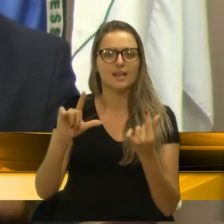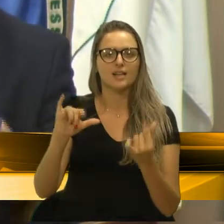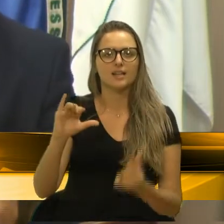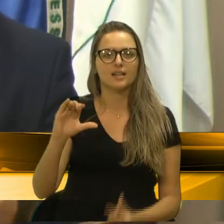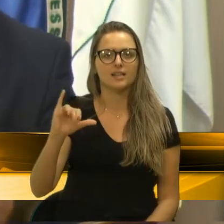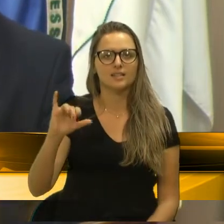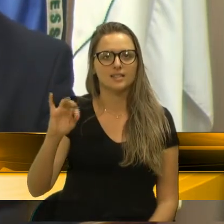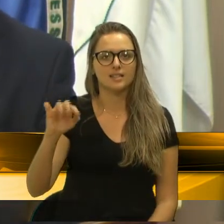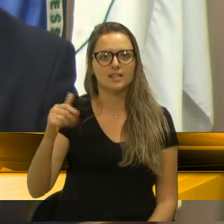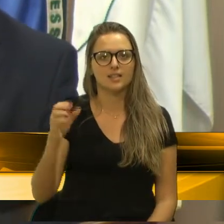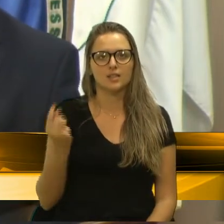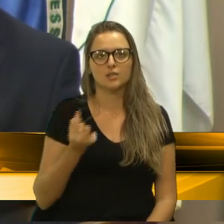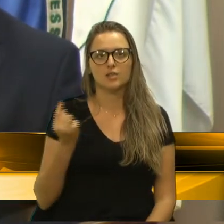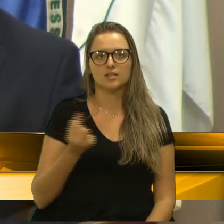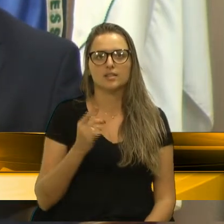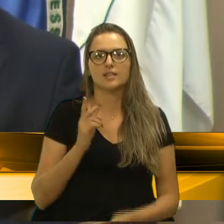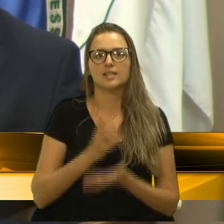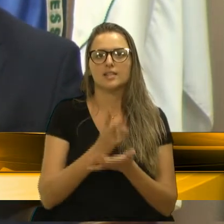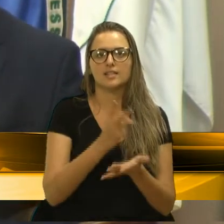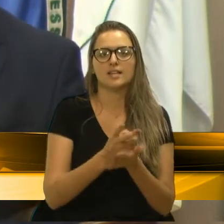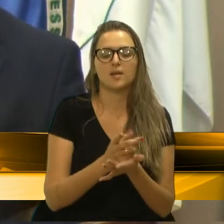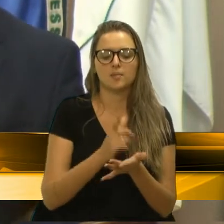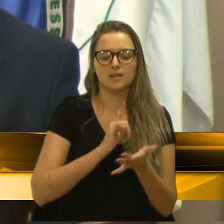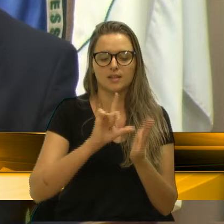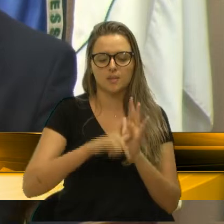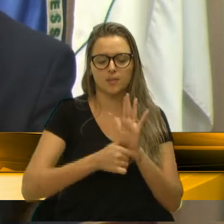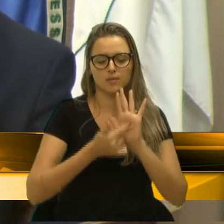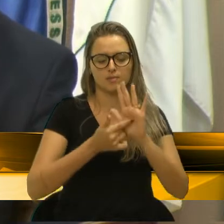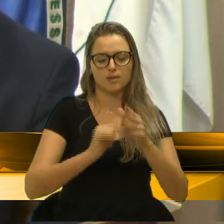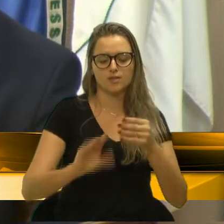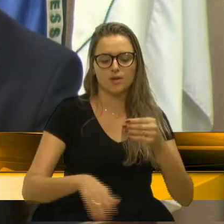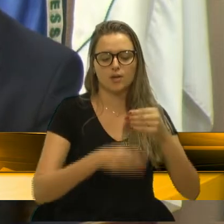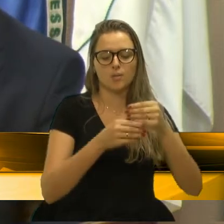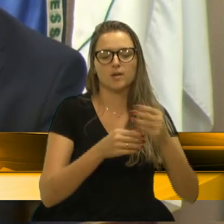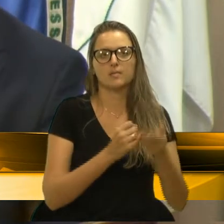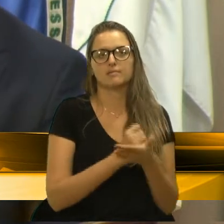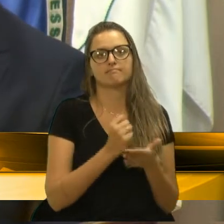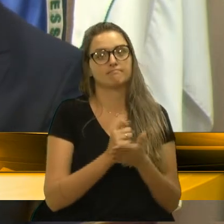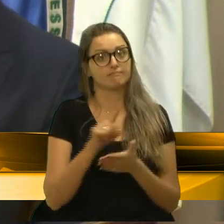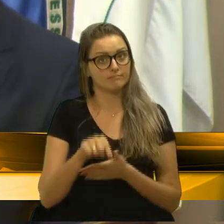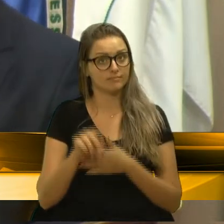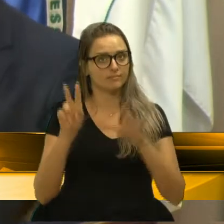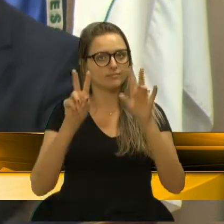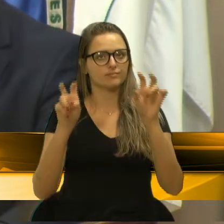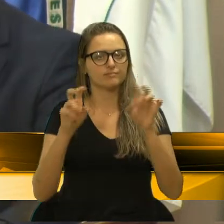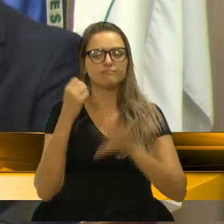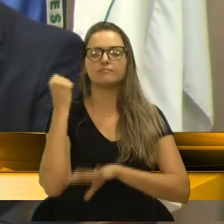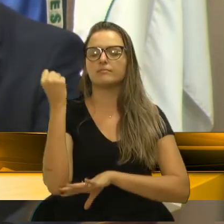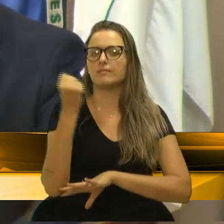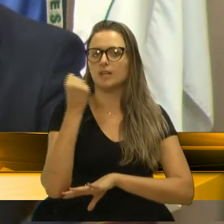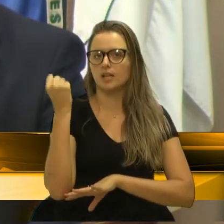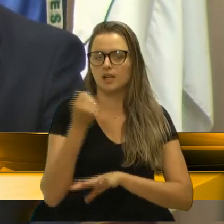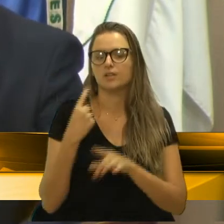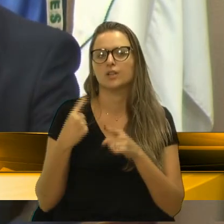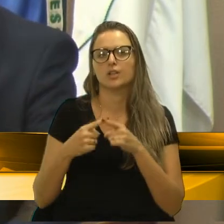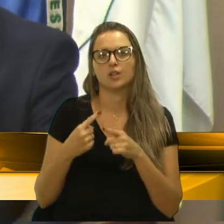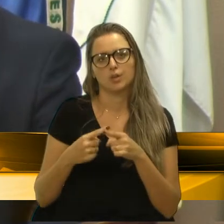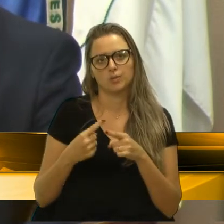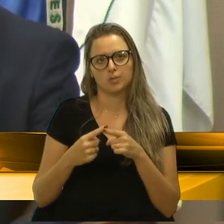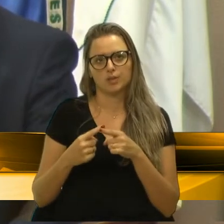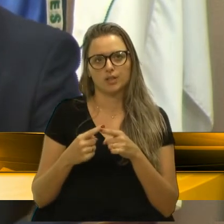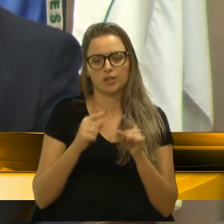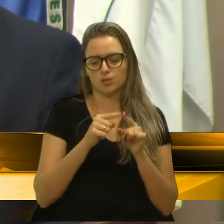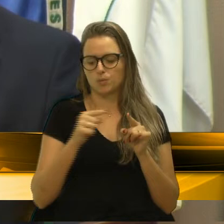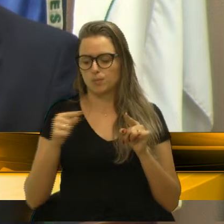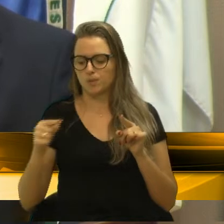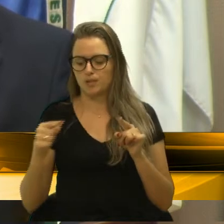apresenta possibilidade de aditivos ao contrato. É um assunto muito sério, muito grave, porque nesse período